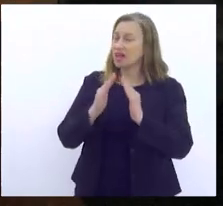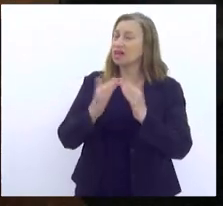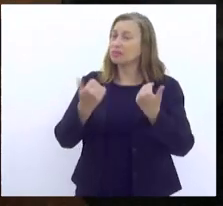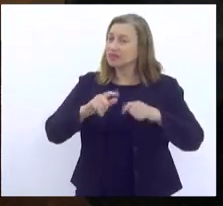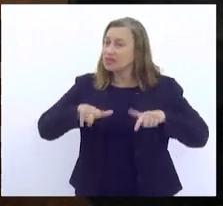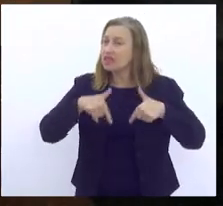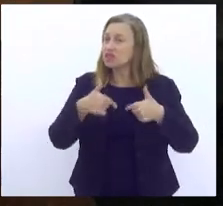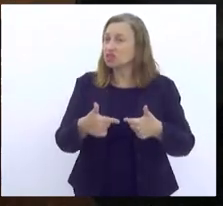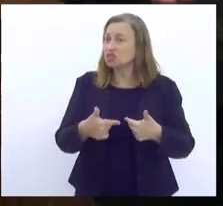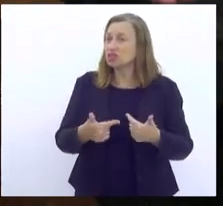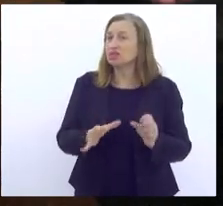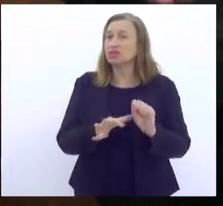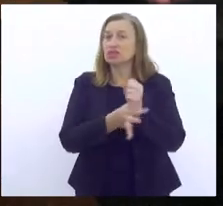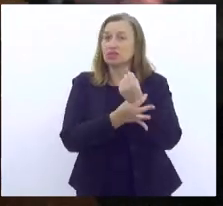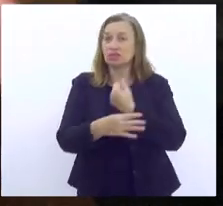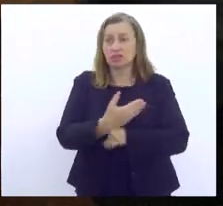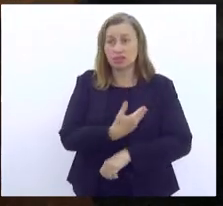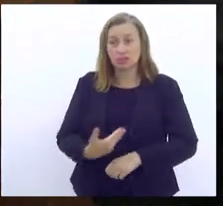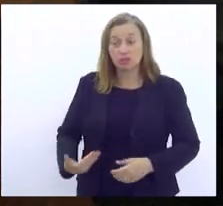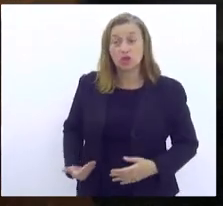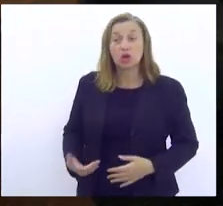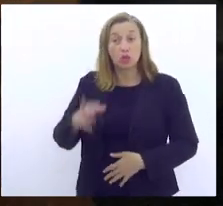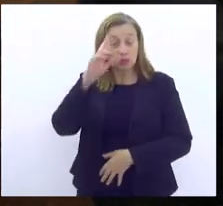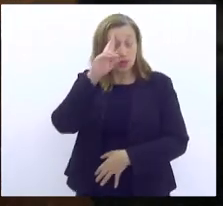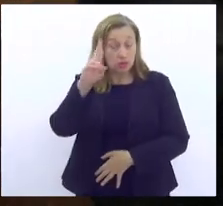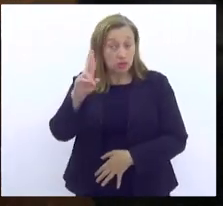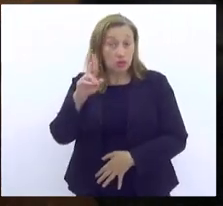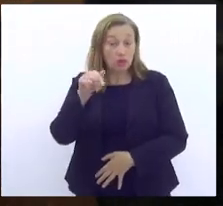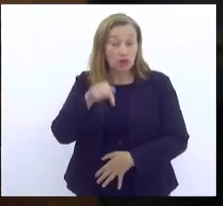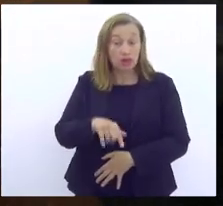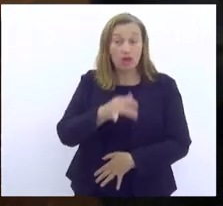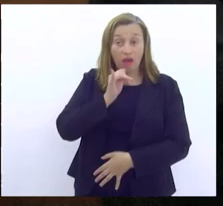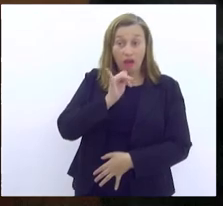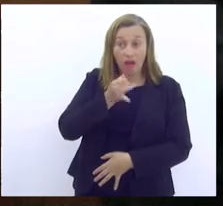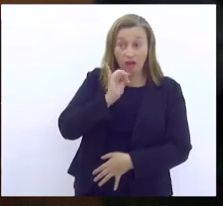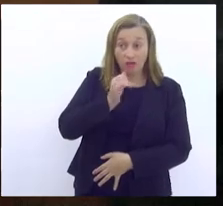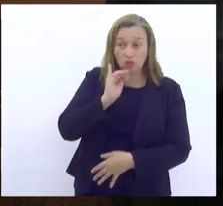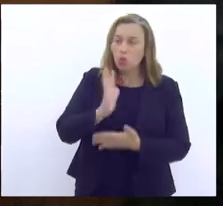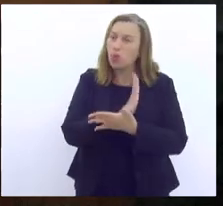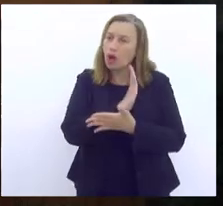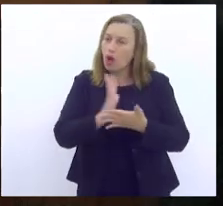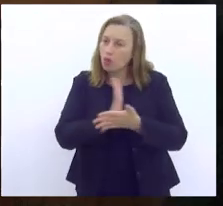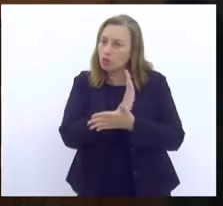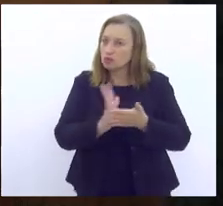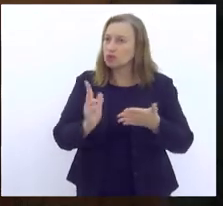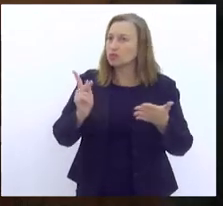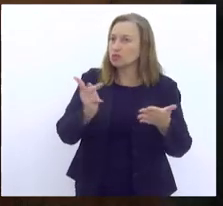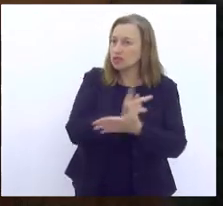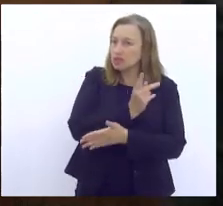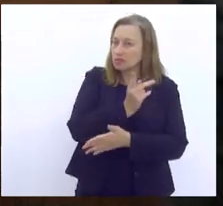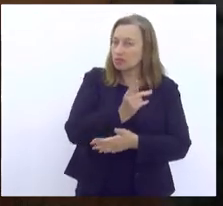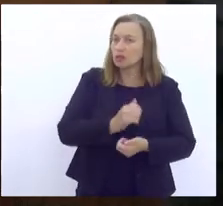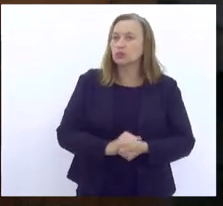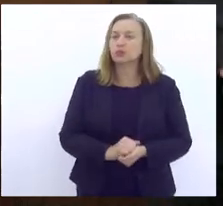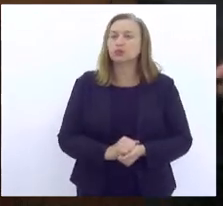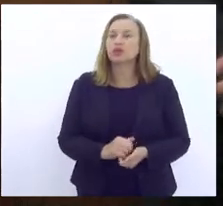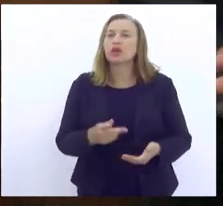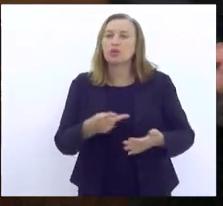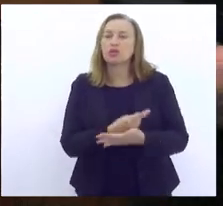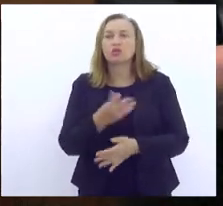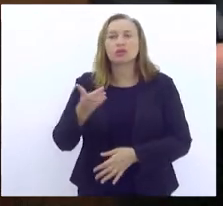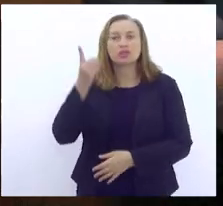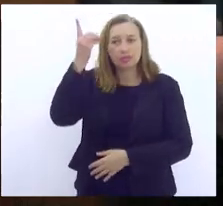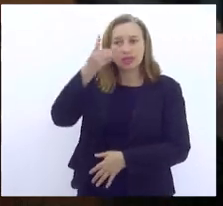atitude em relação à segurança pública. Vossa Excelência aqui relatou alguns fatos que aconteceram. Aconteceu com a